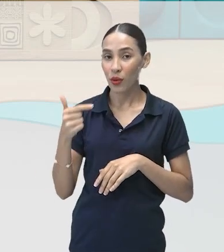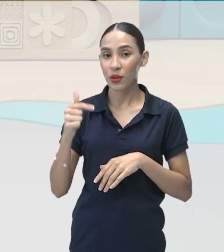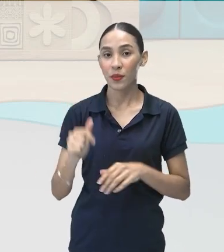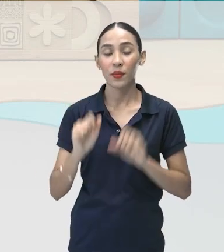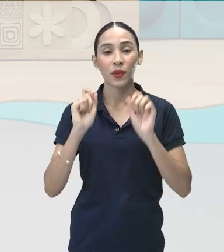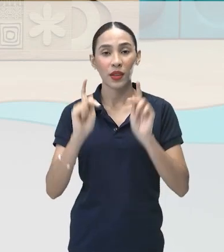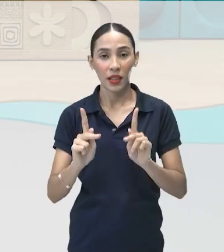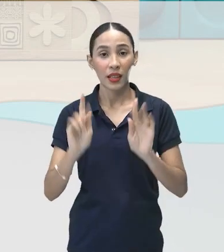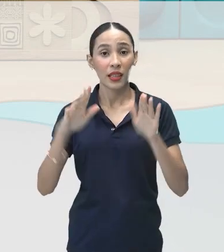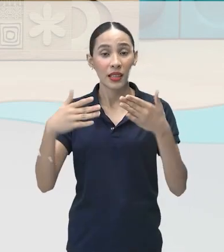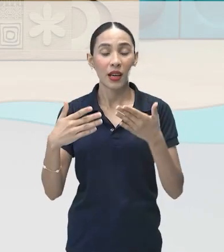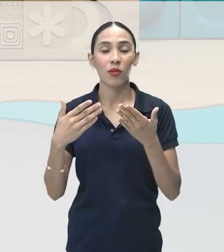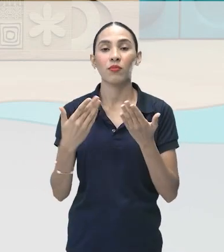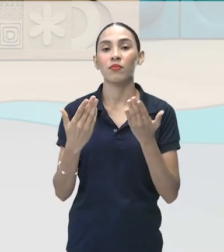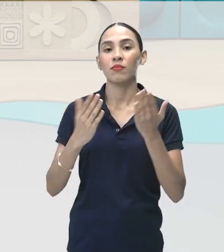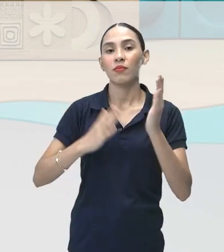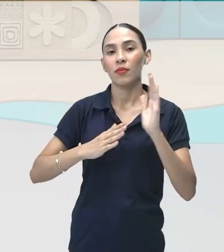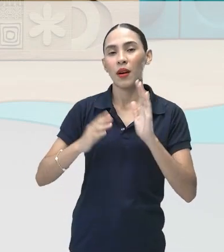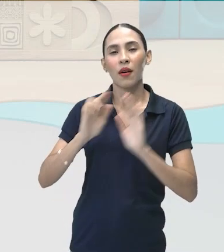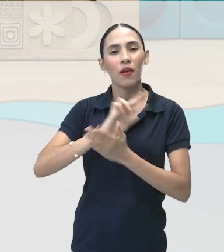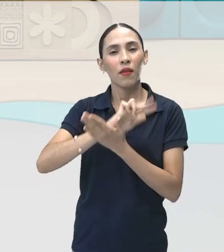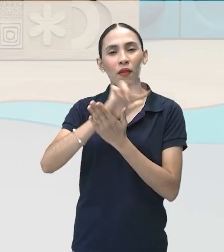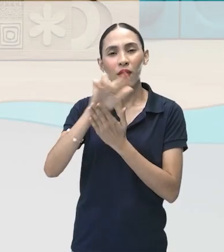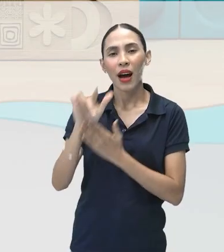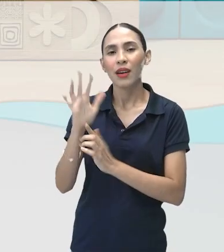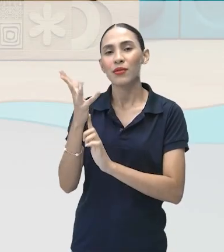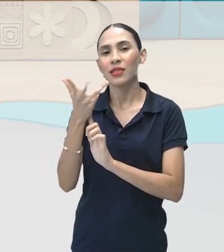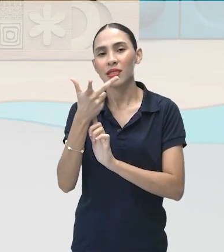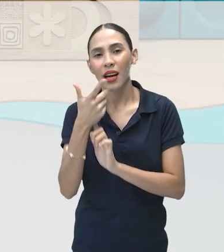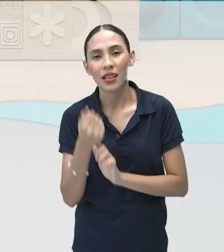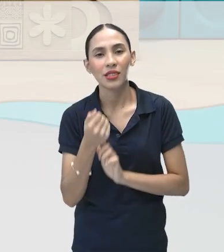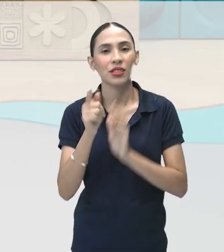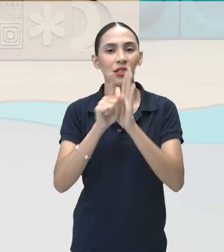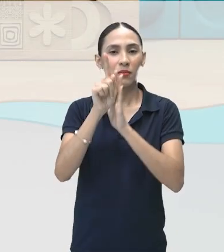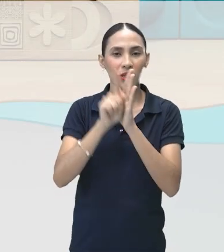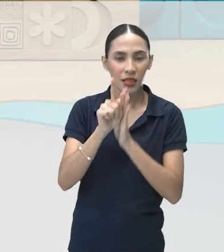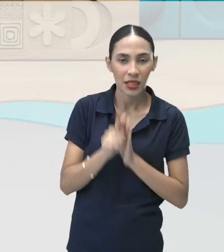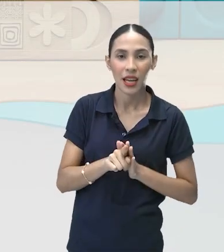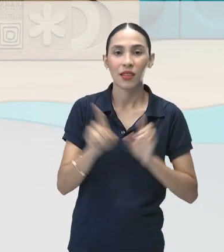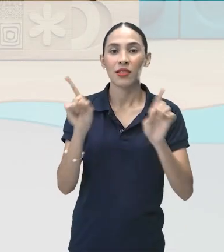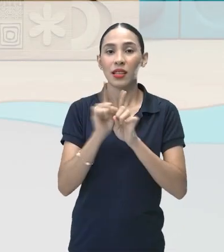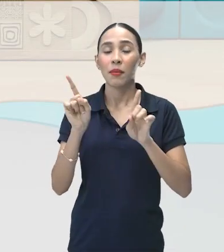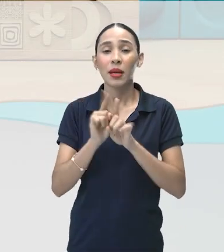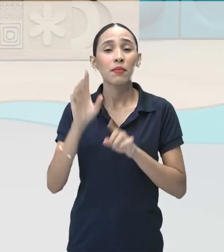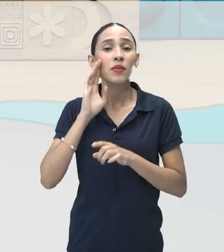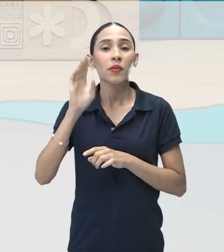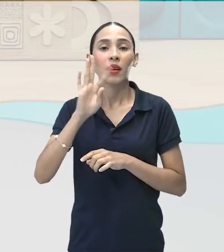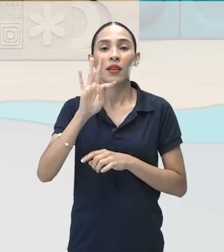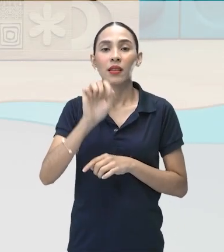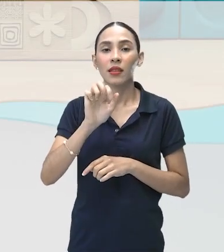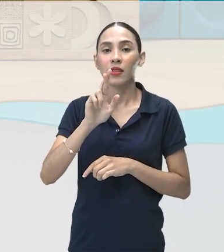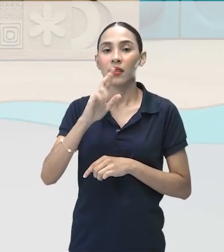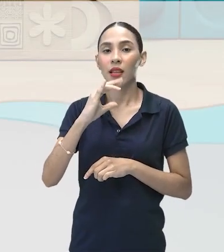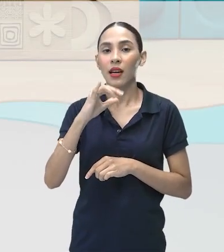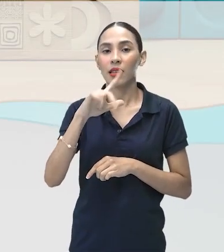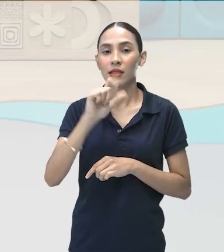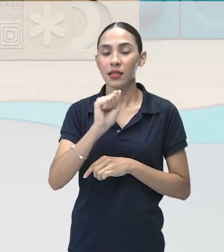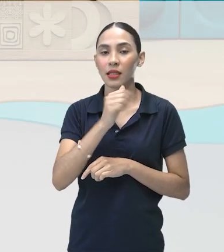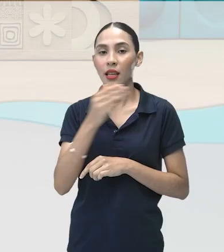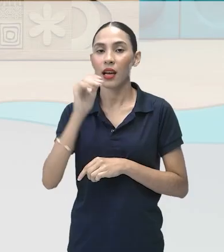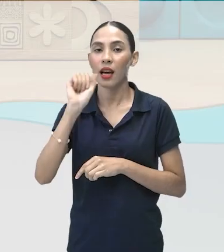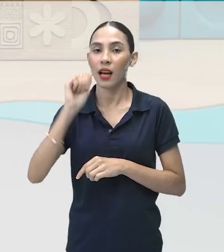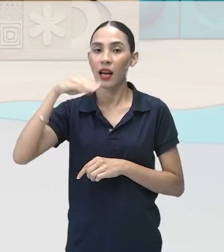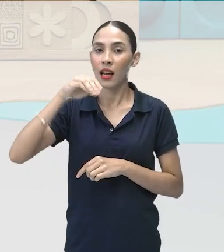alguns trabalhos de Vicente do Rego, Monteiro, Antônio Gomide, sobretudo nas obras de Tarsila do Amaral. Nós temos uma